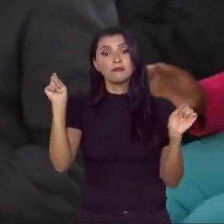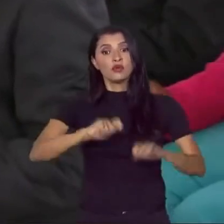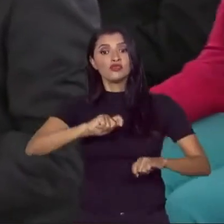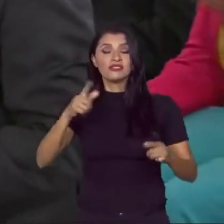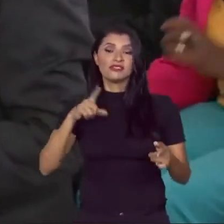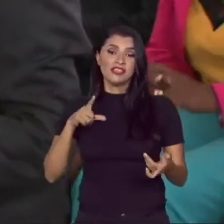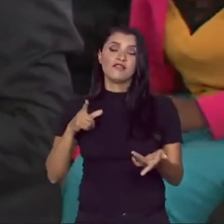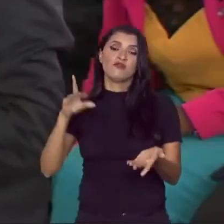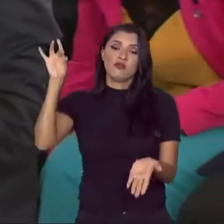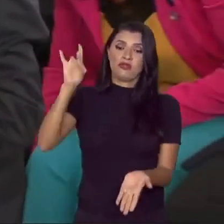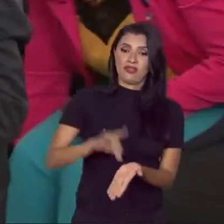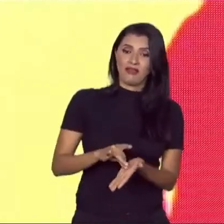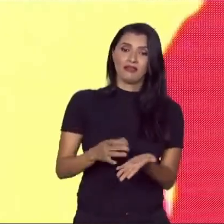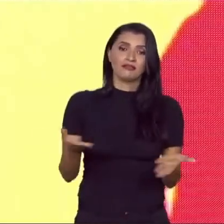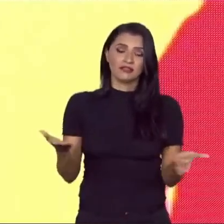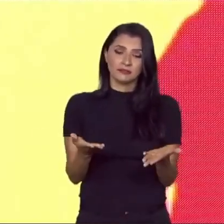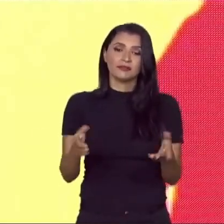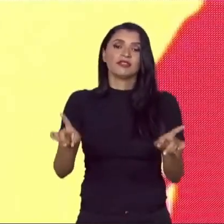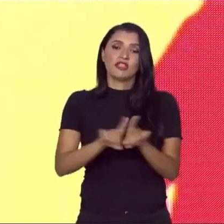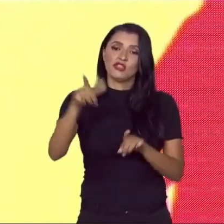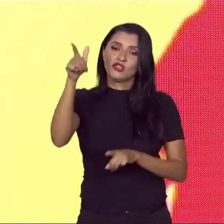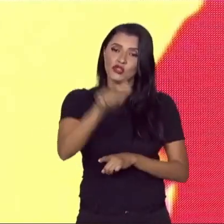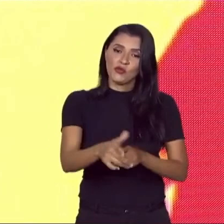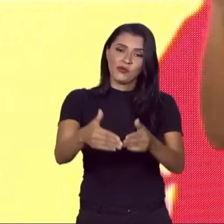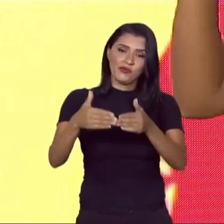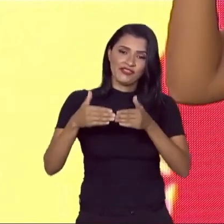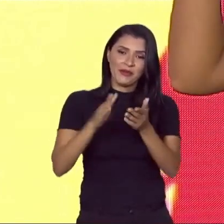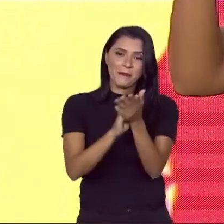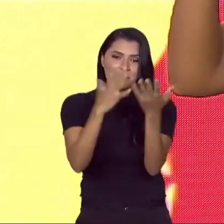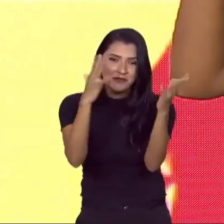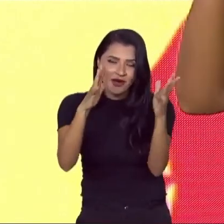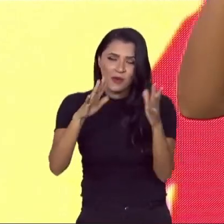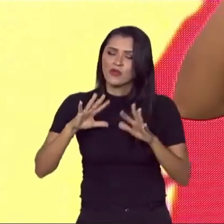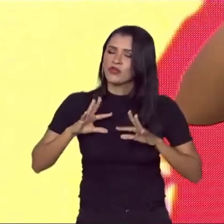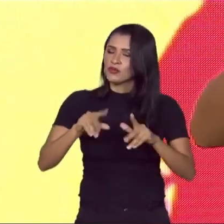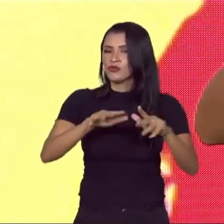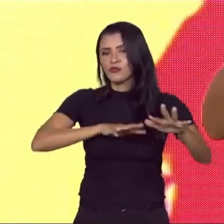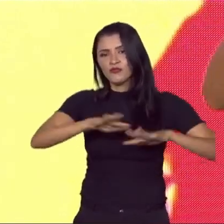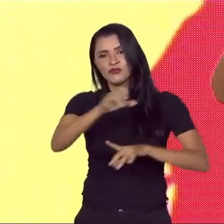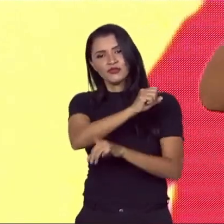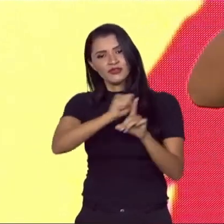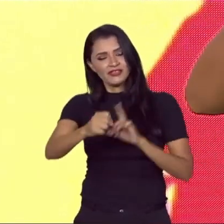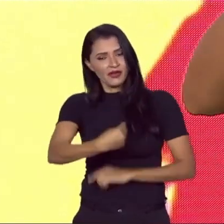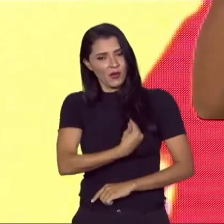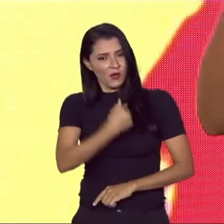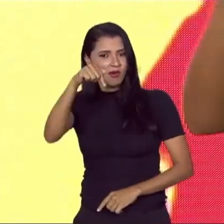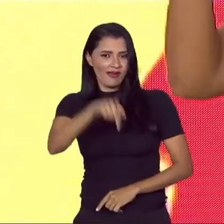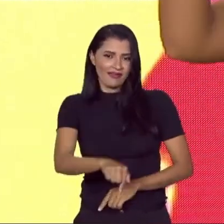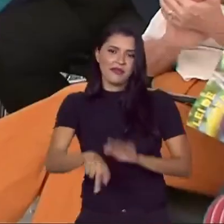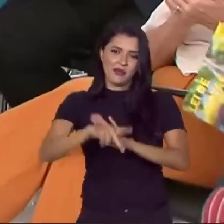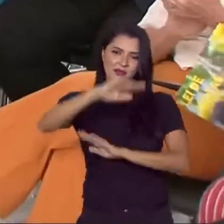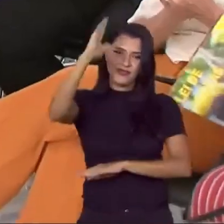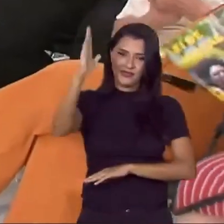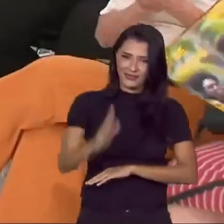se tornasse uma realidade. Queria mais uma vez aqui pedir uma salva de palmas a todos os movimentos sociais aqui presentes e do